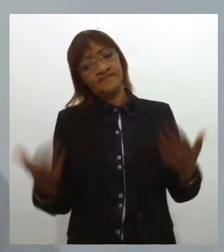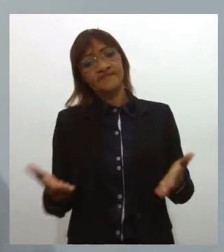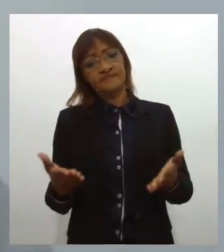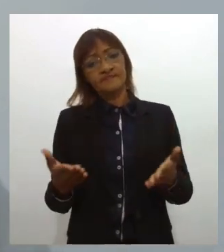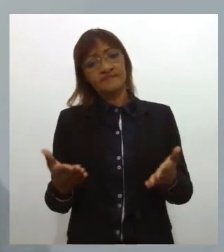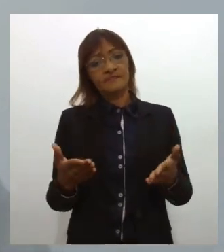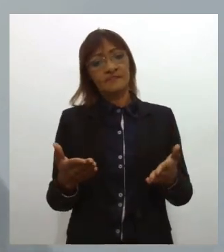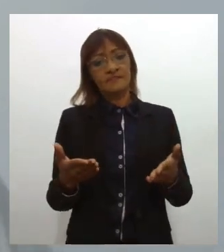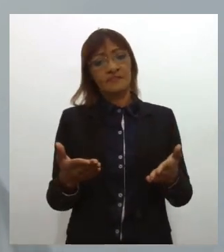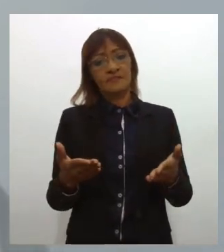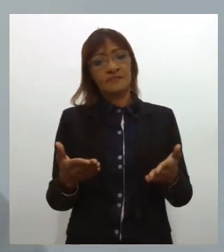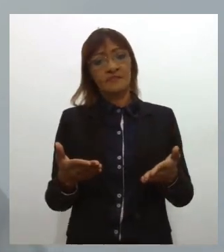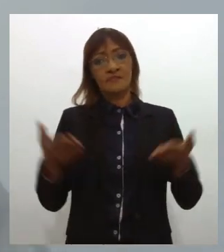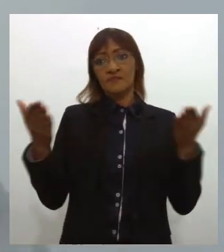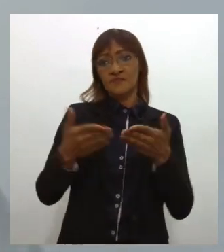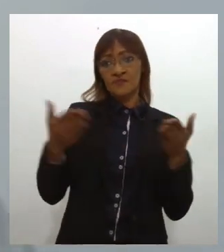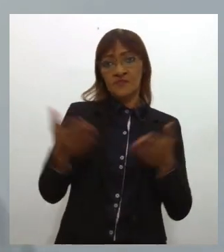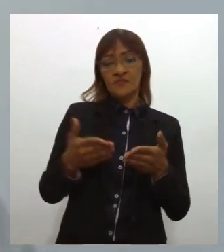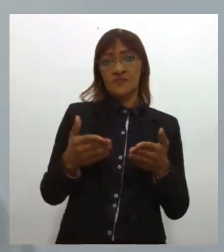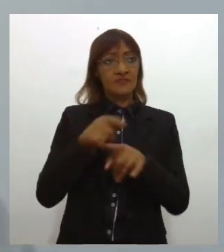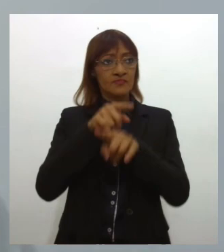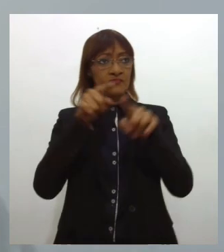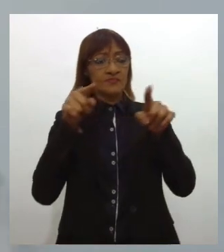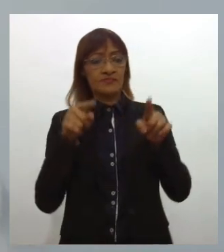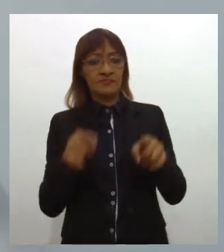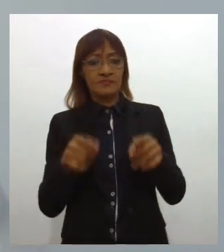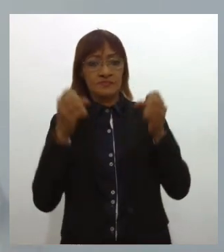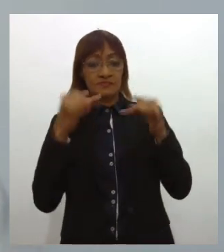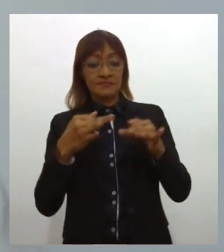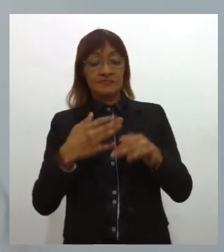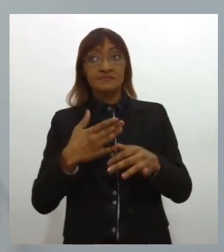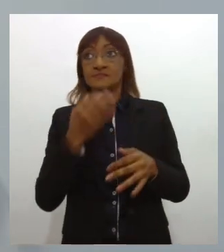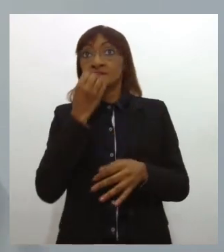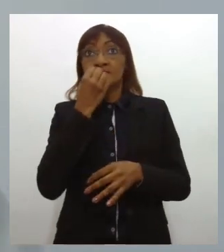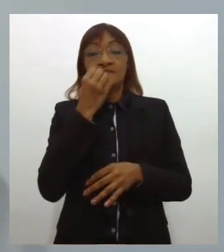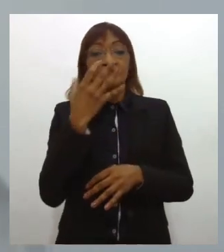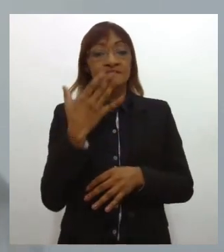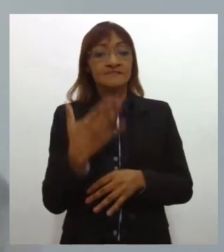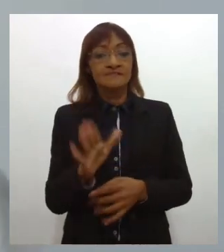linguagem do digital, você trazer essa